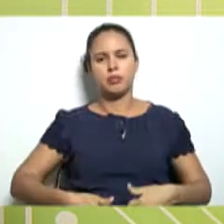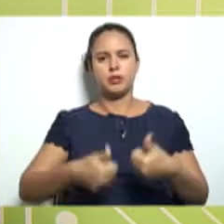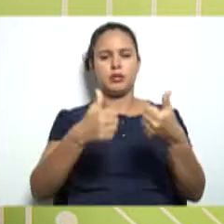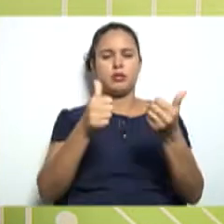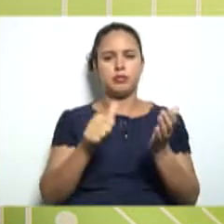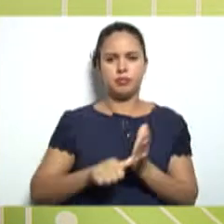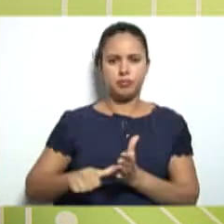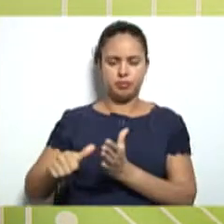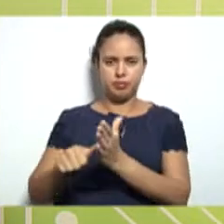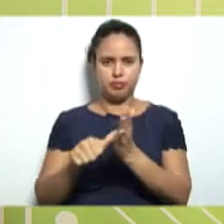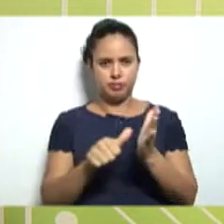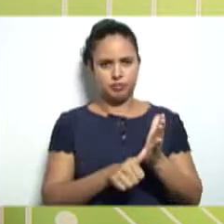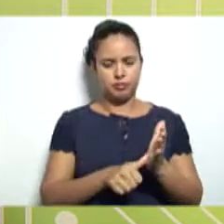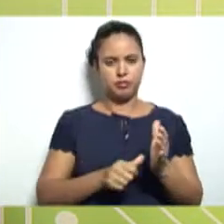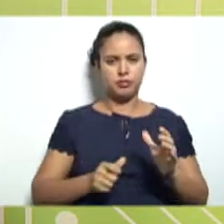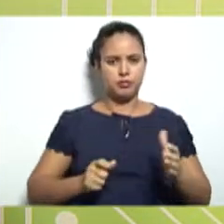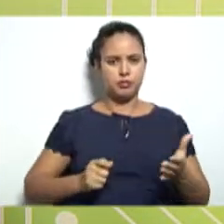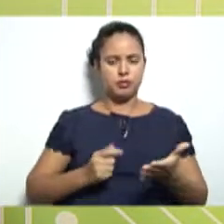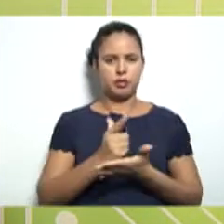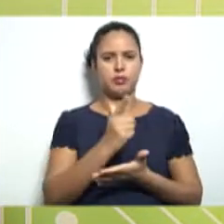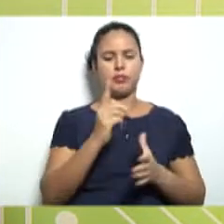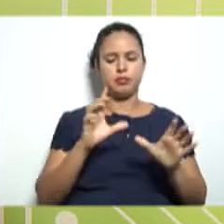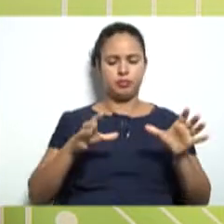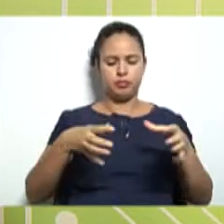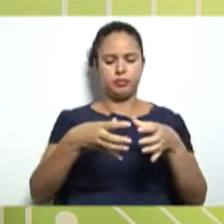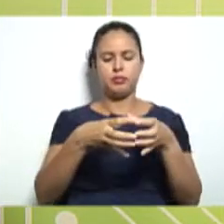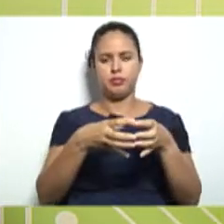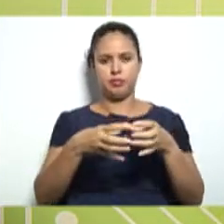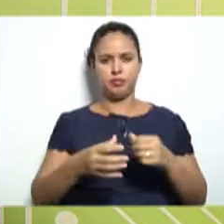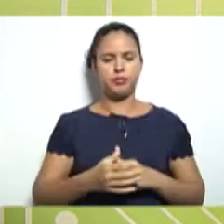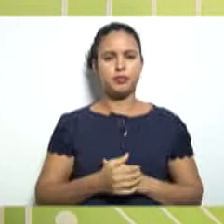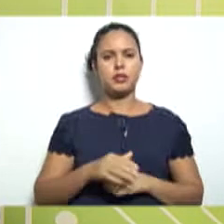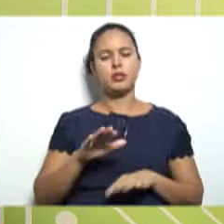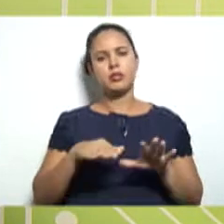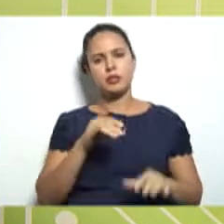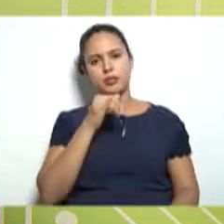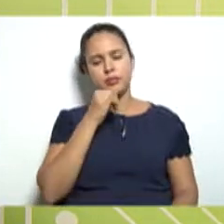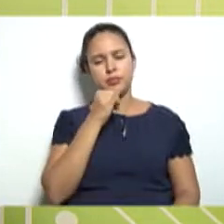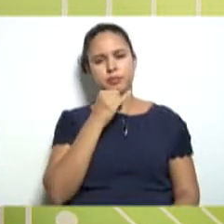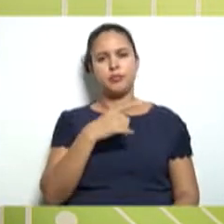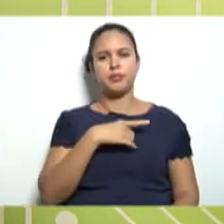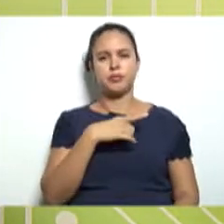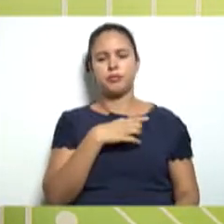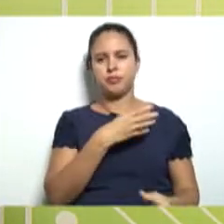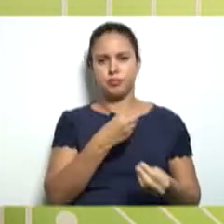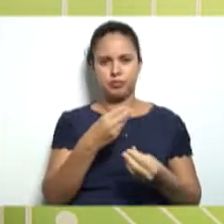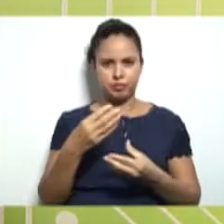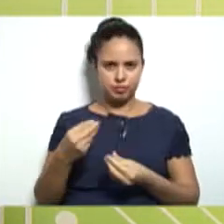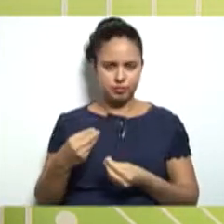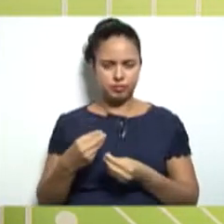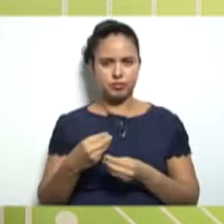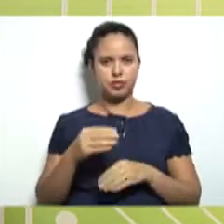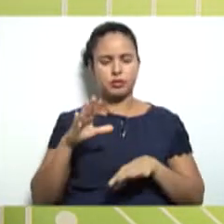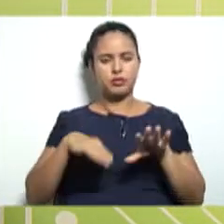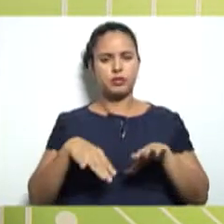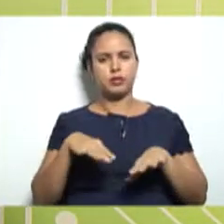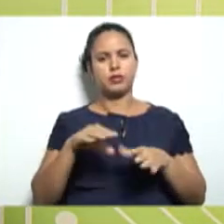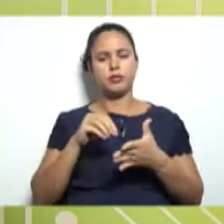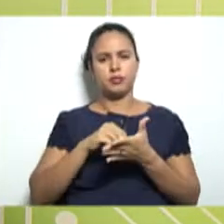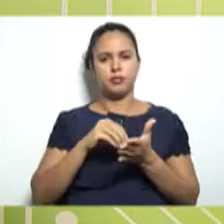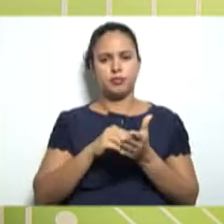compram juntos. A gente vê muitos exemplos aqui, às vezes não chegam a estar organizados como